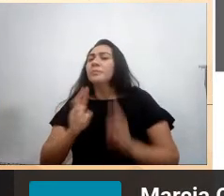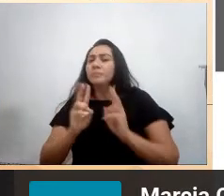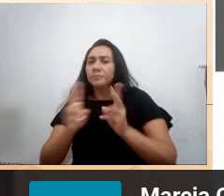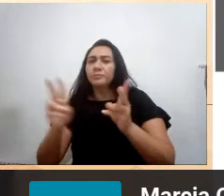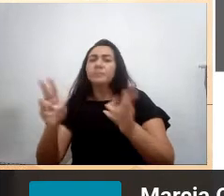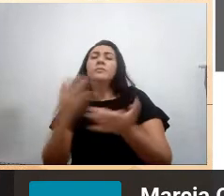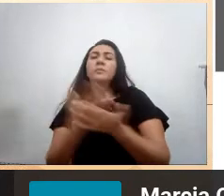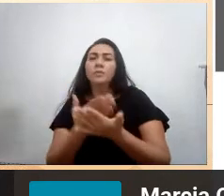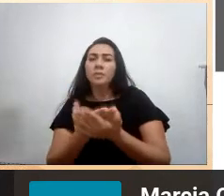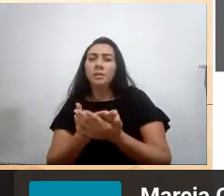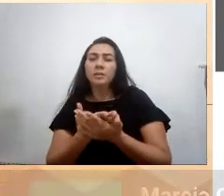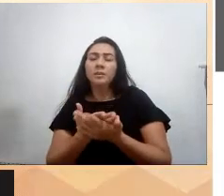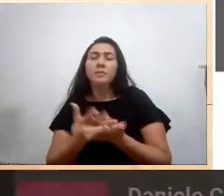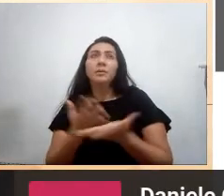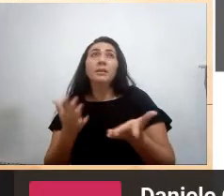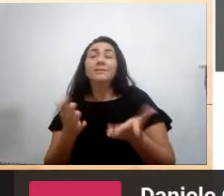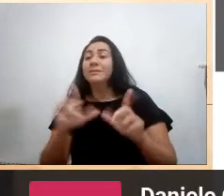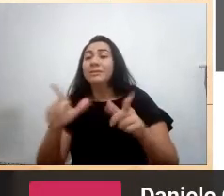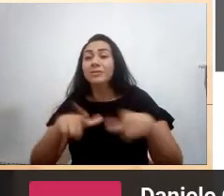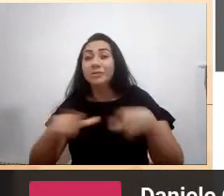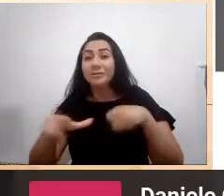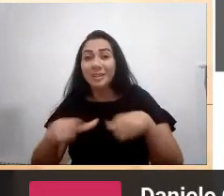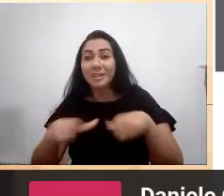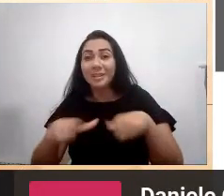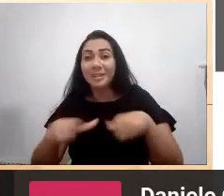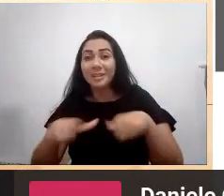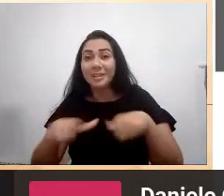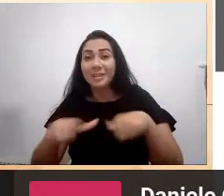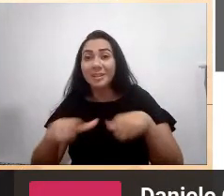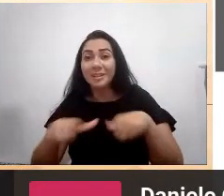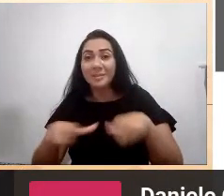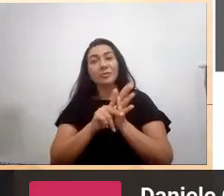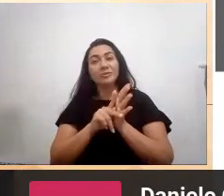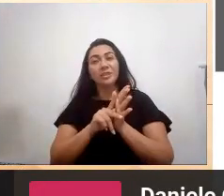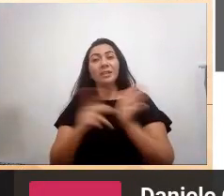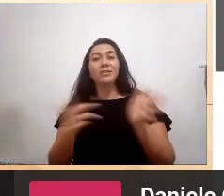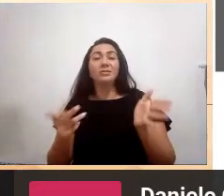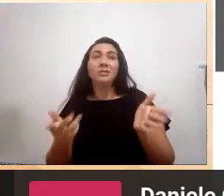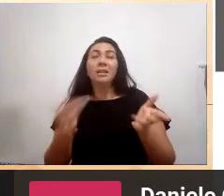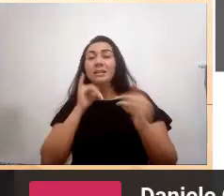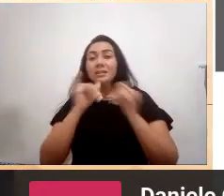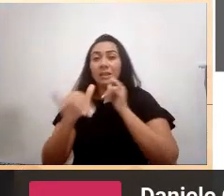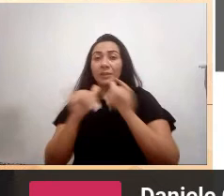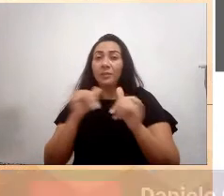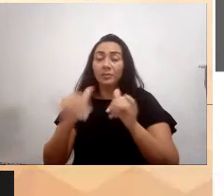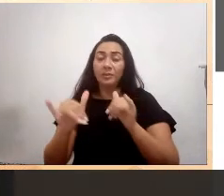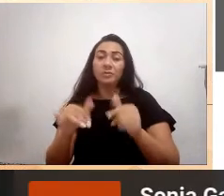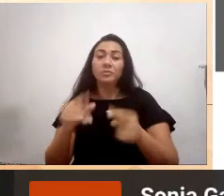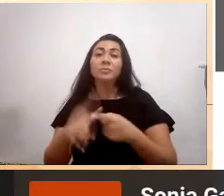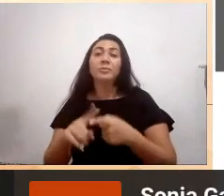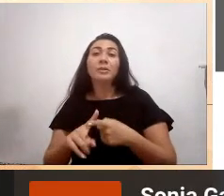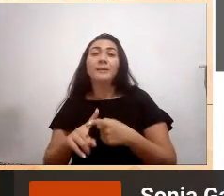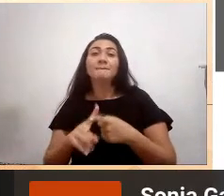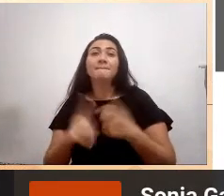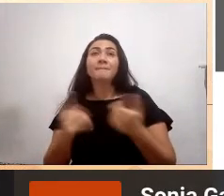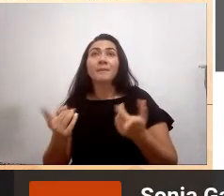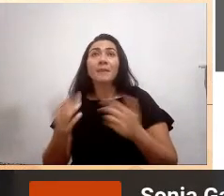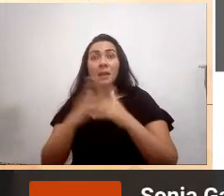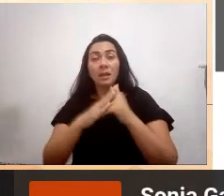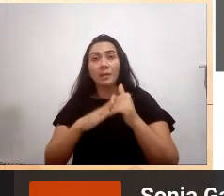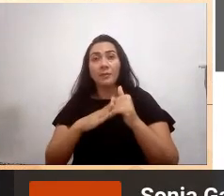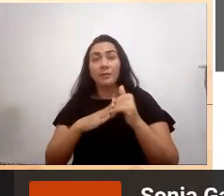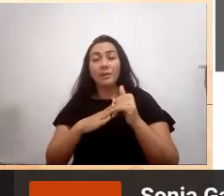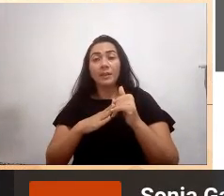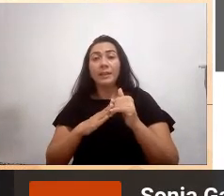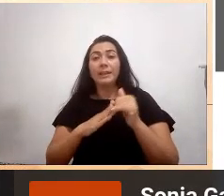de recursos para unidades de informação, né? Até porque a minha formação em biblioteconomia, né,